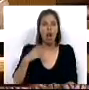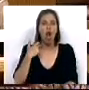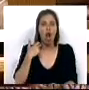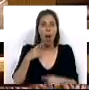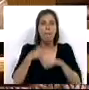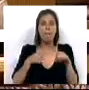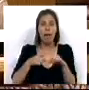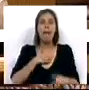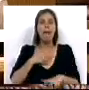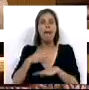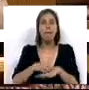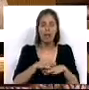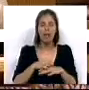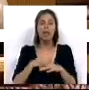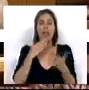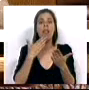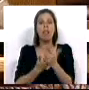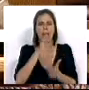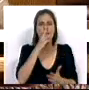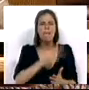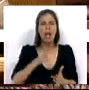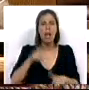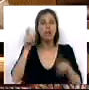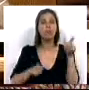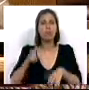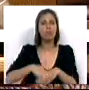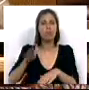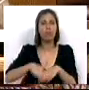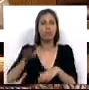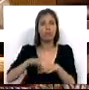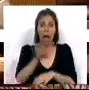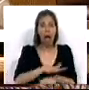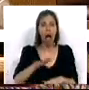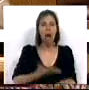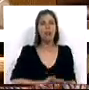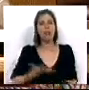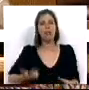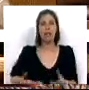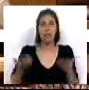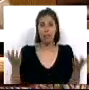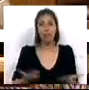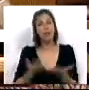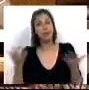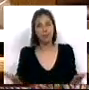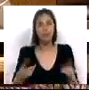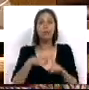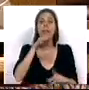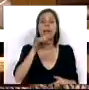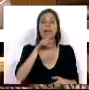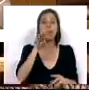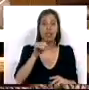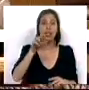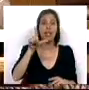pequenas e médias empresas e tem lançado milhares de trabalhadores do setor para o desemprego. Por isso, Pires de